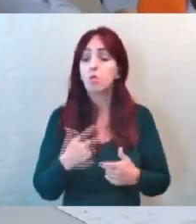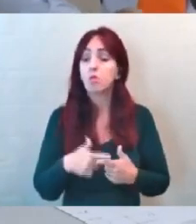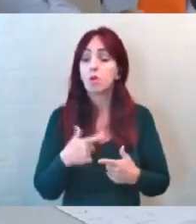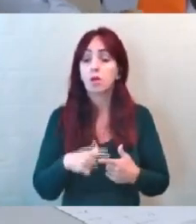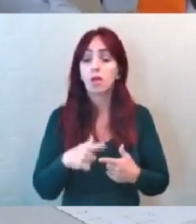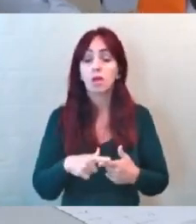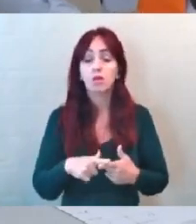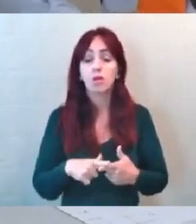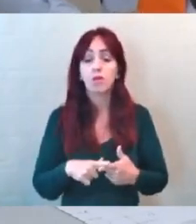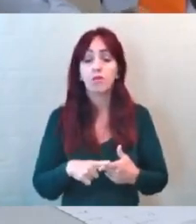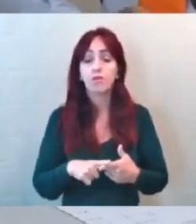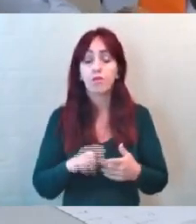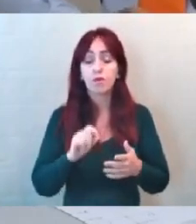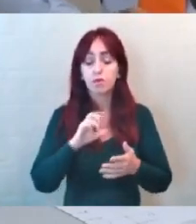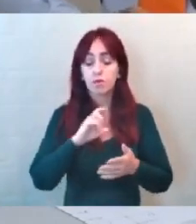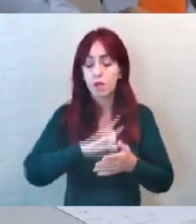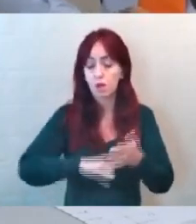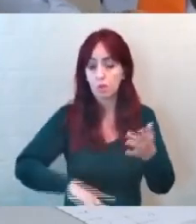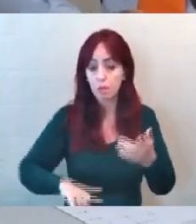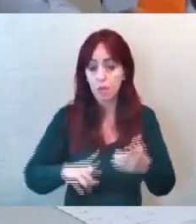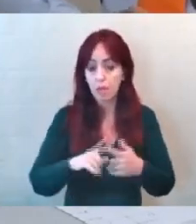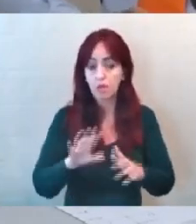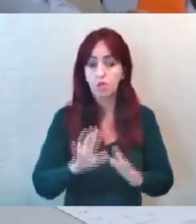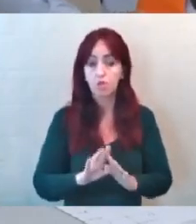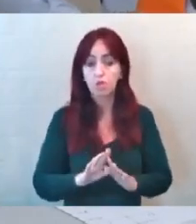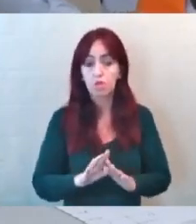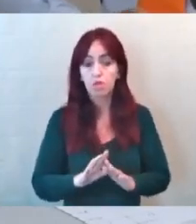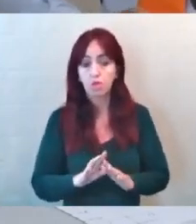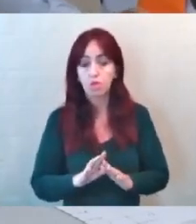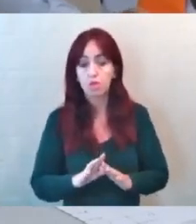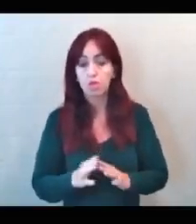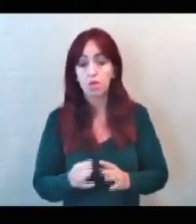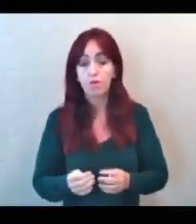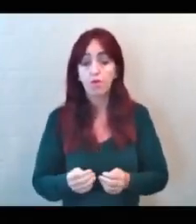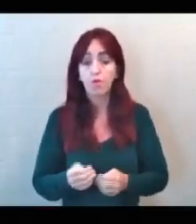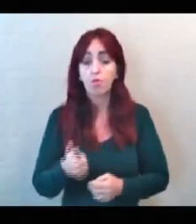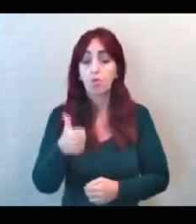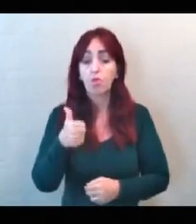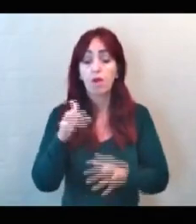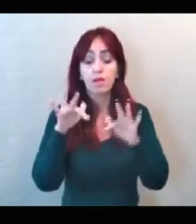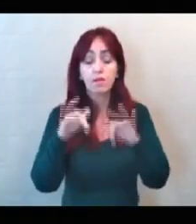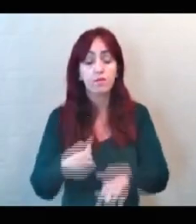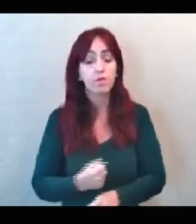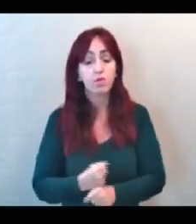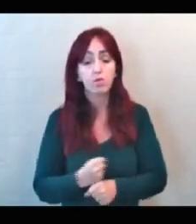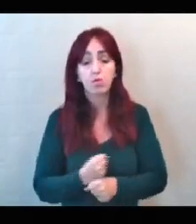de 2023 está se encerrando e os ônibus não circularam.